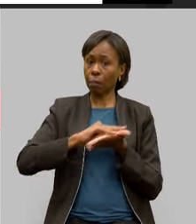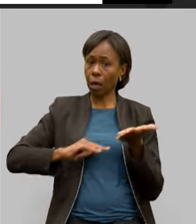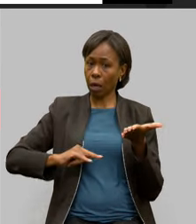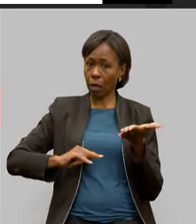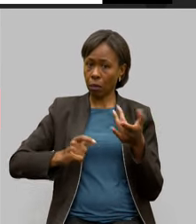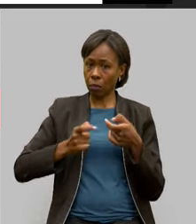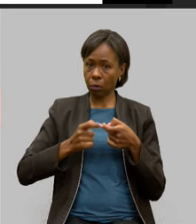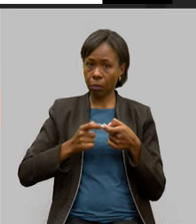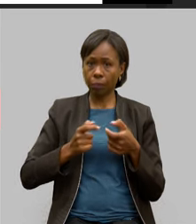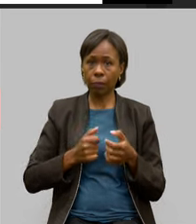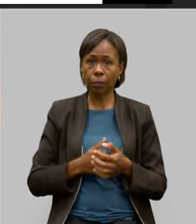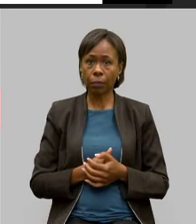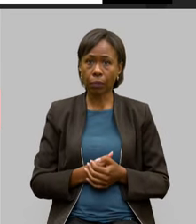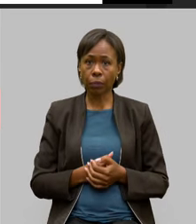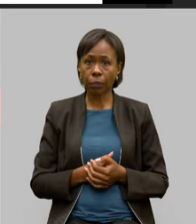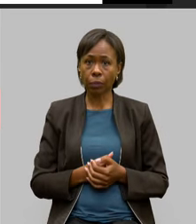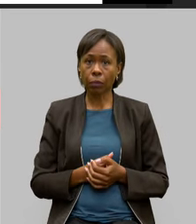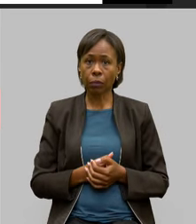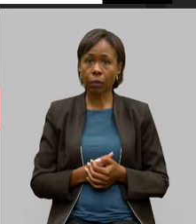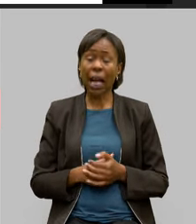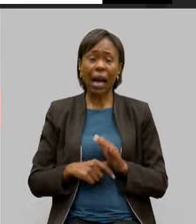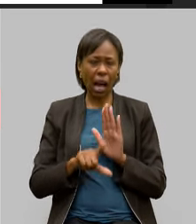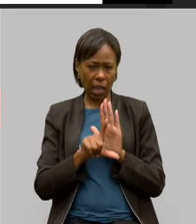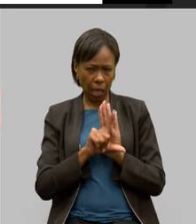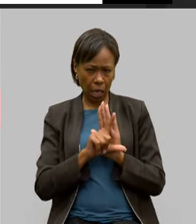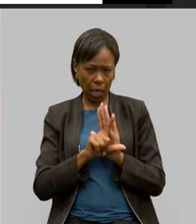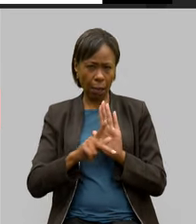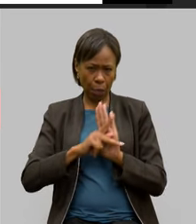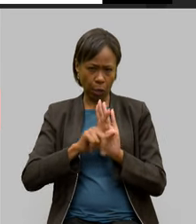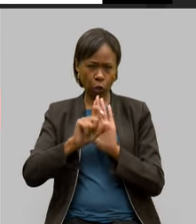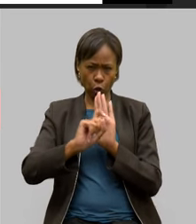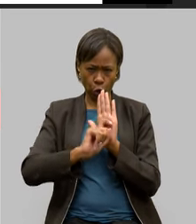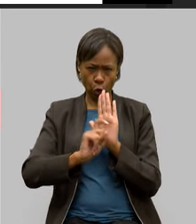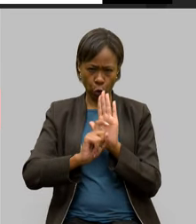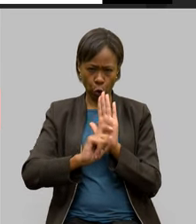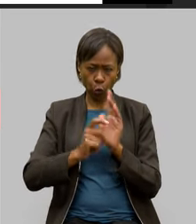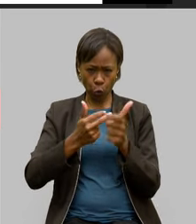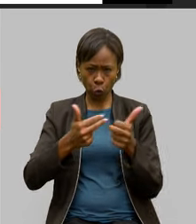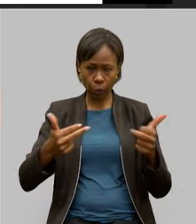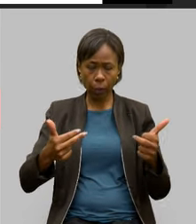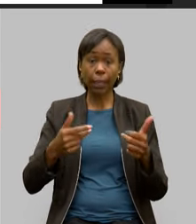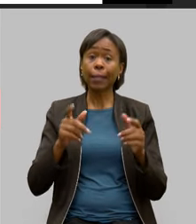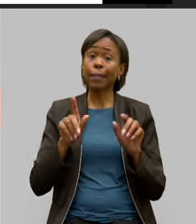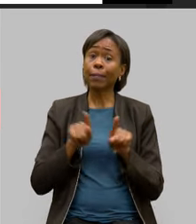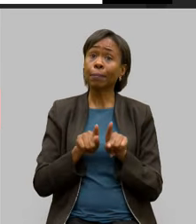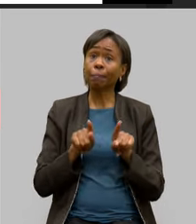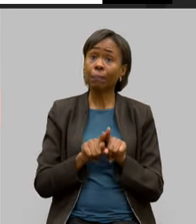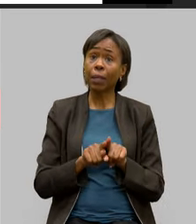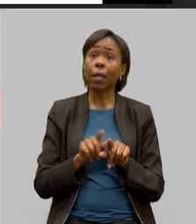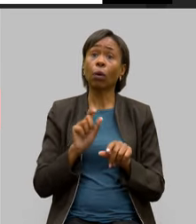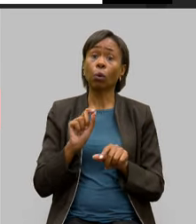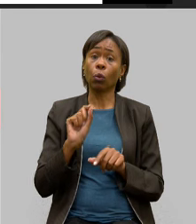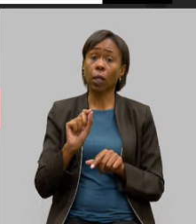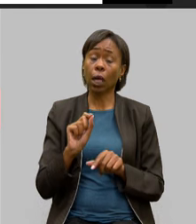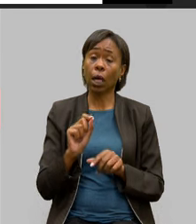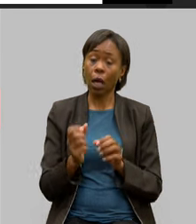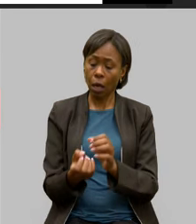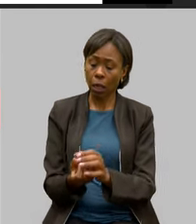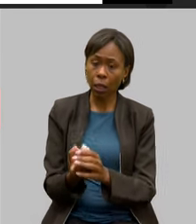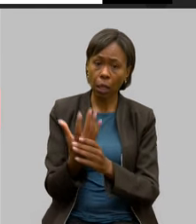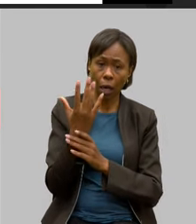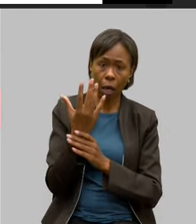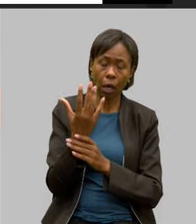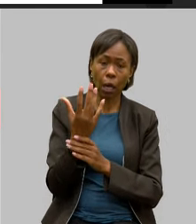prescrito a lei de drogas ela também é expressa ao se prever a possibilidade de se autorizar o plantio a cultura e a